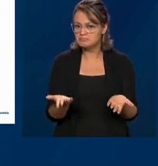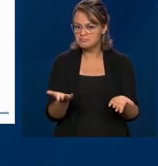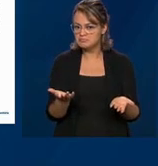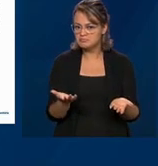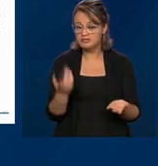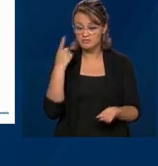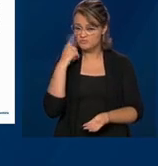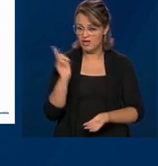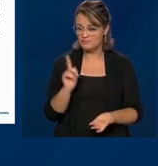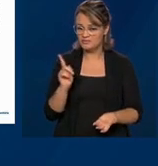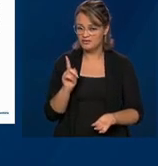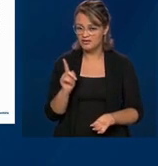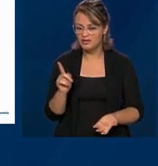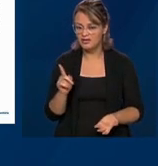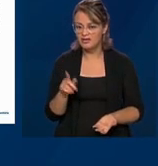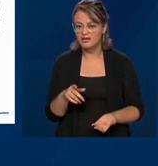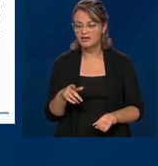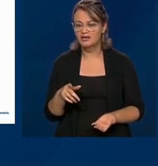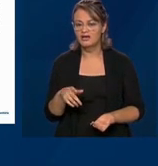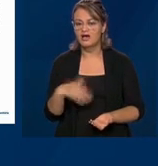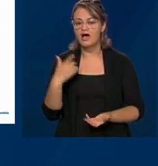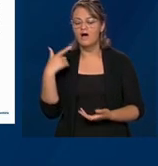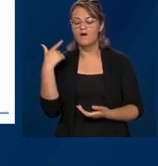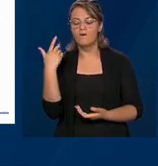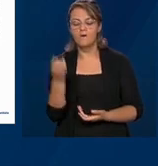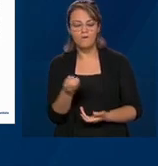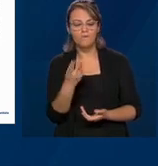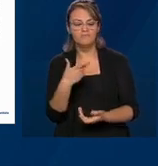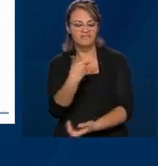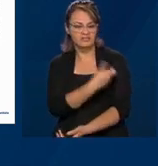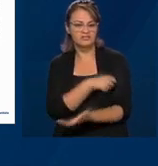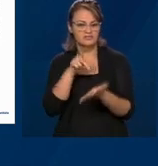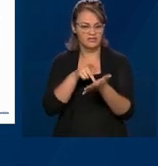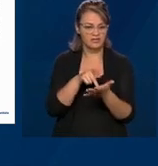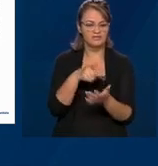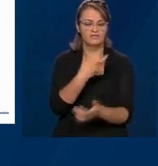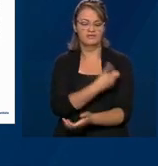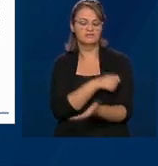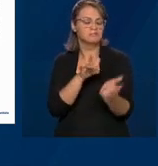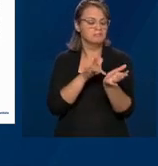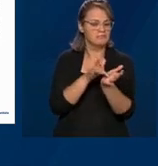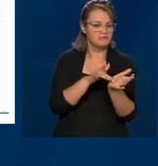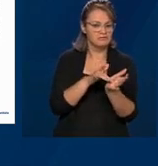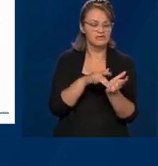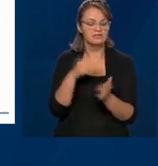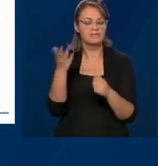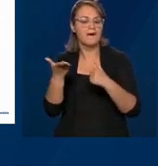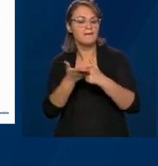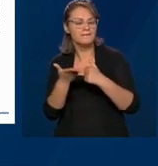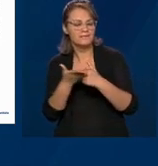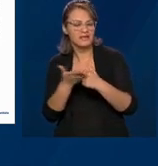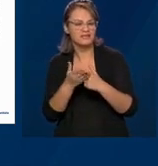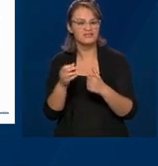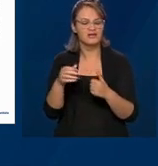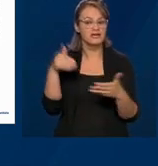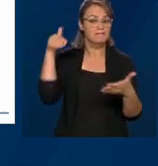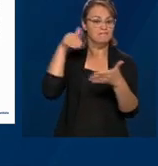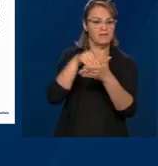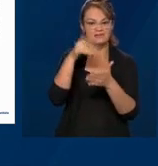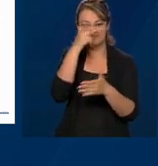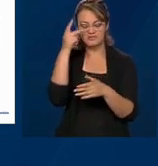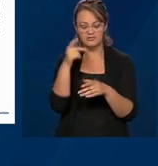Informar também, a gente não conseguiu informação sobre por braço placebo e vacinado, a média e a quantidade mínima e máxima de